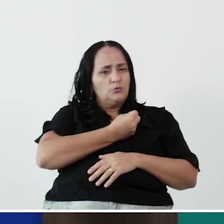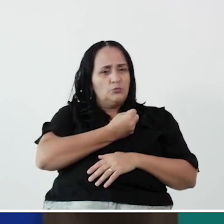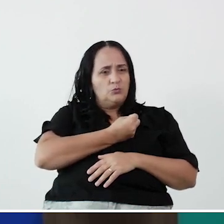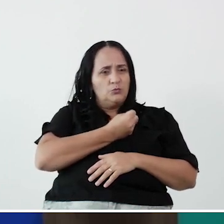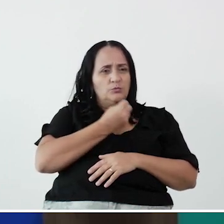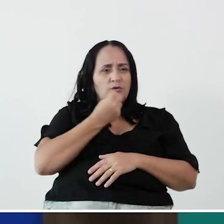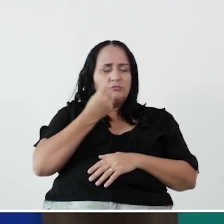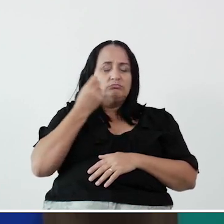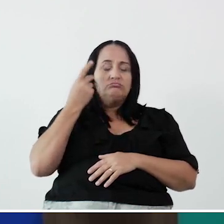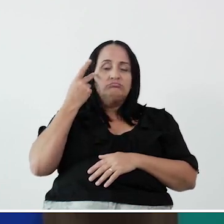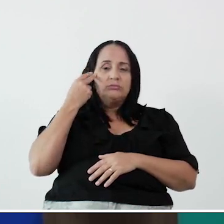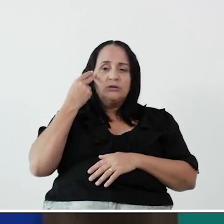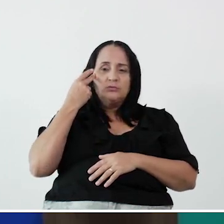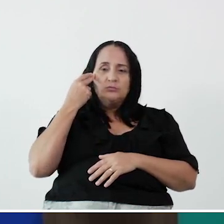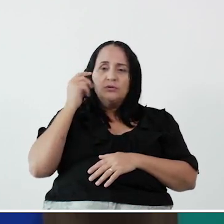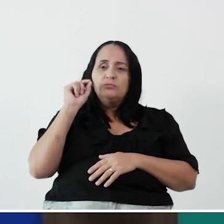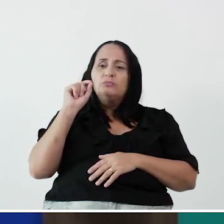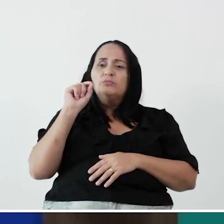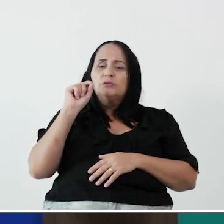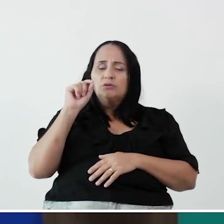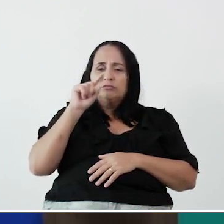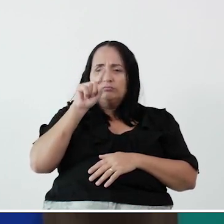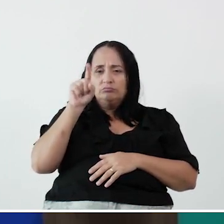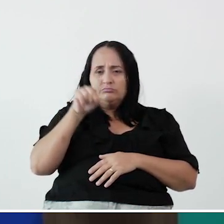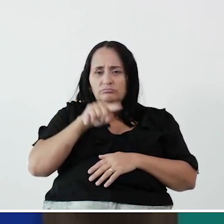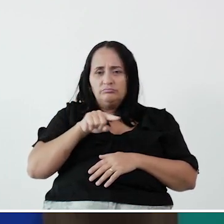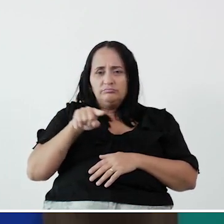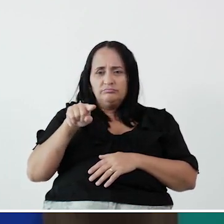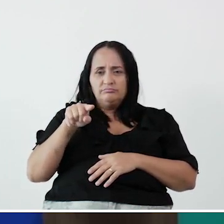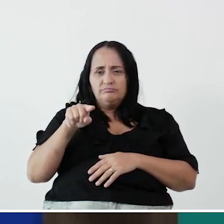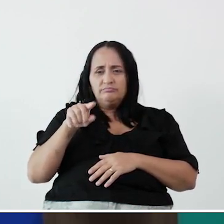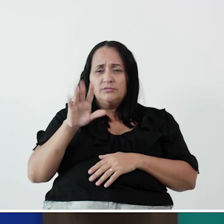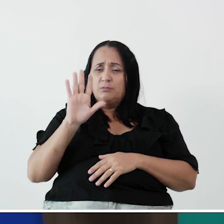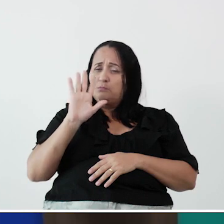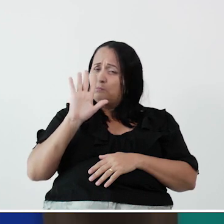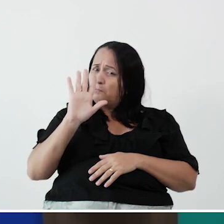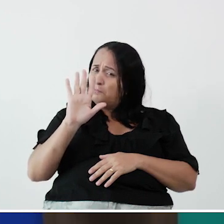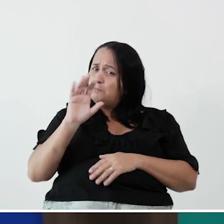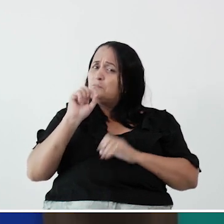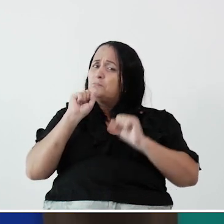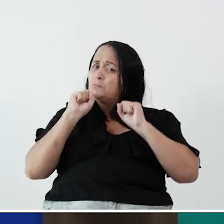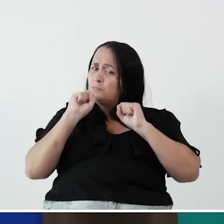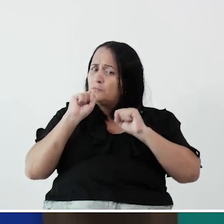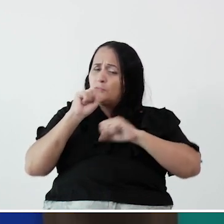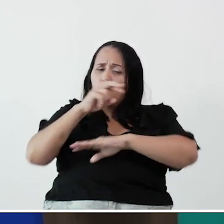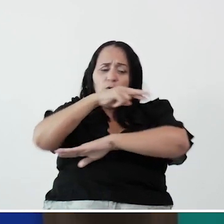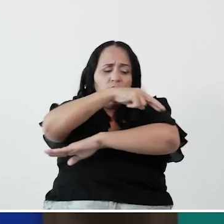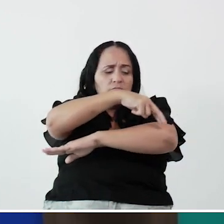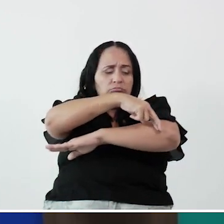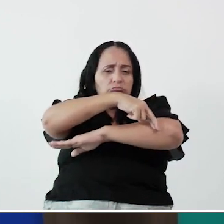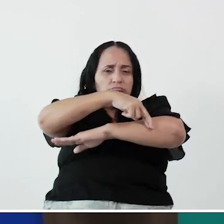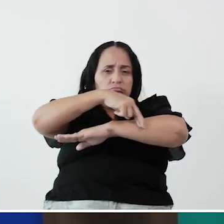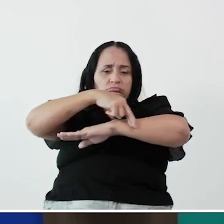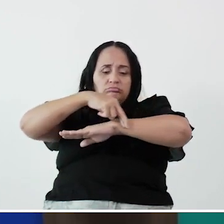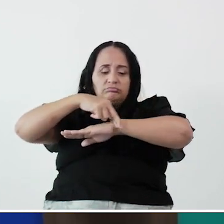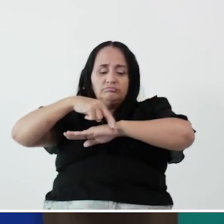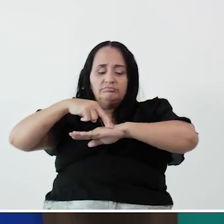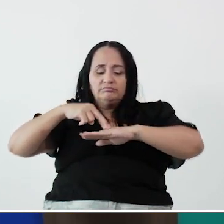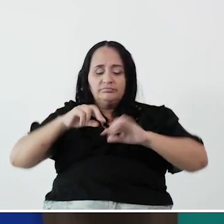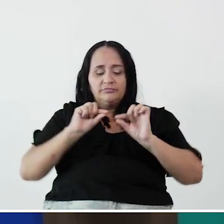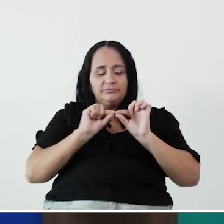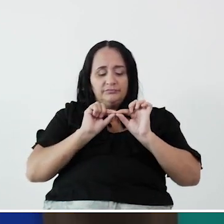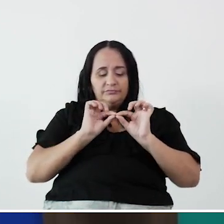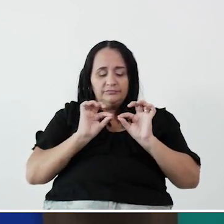podemos representar no que chamamos de uma reta numérica. Lembre-se, a reta